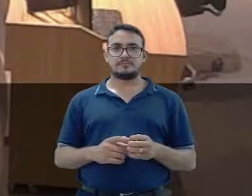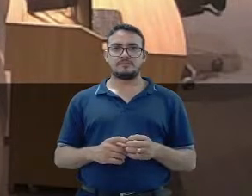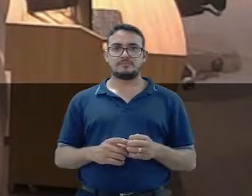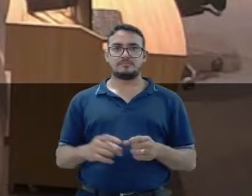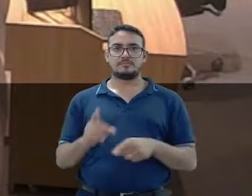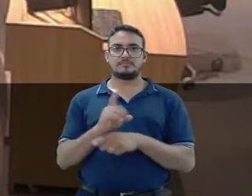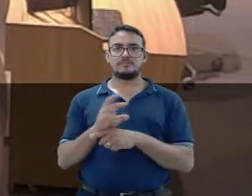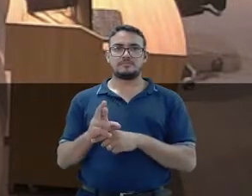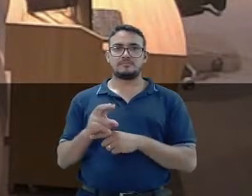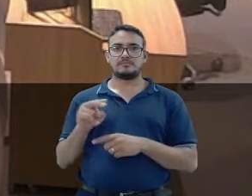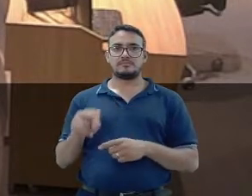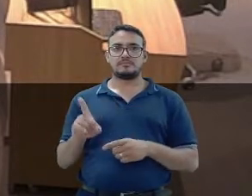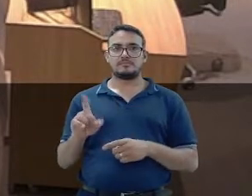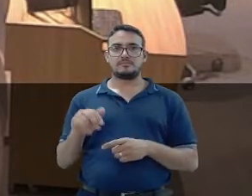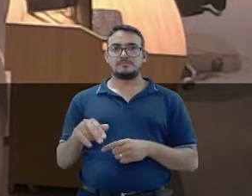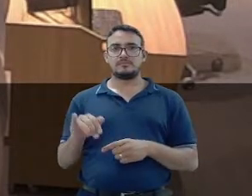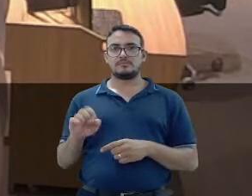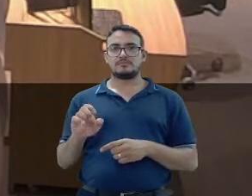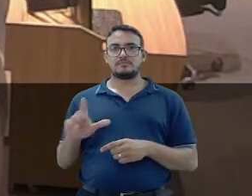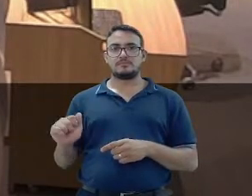Doutora Daniela,